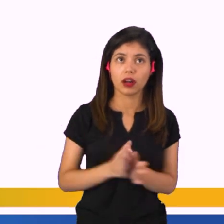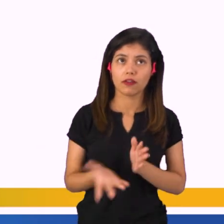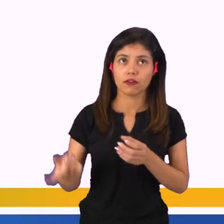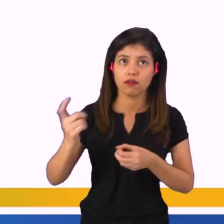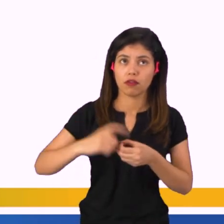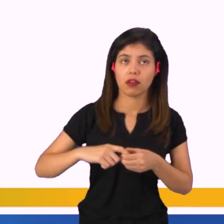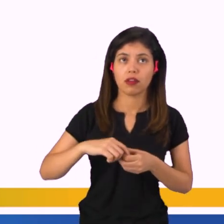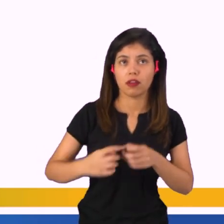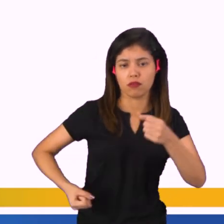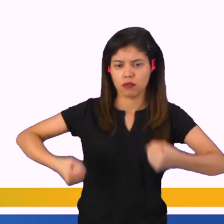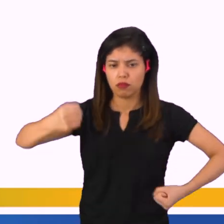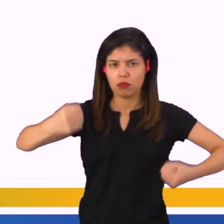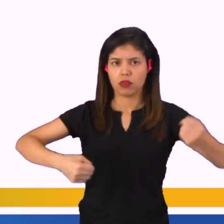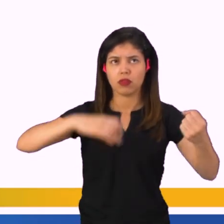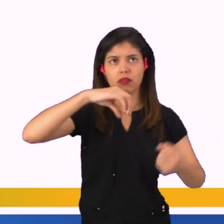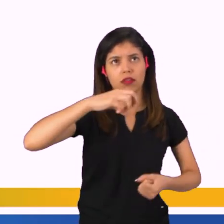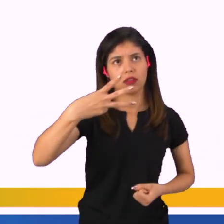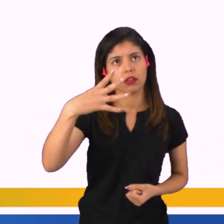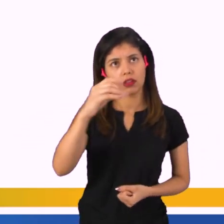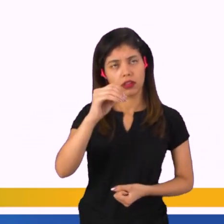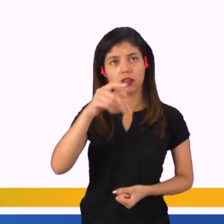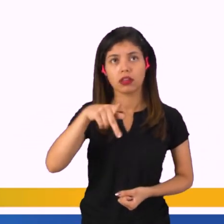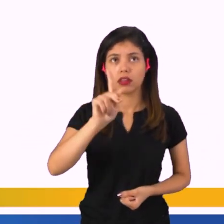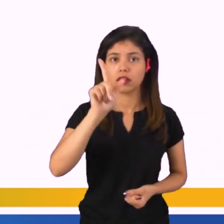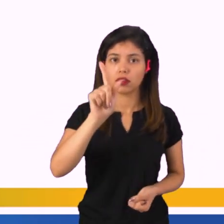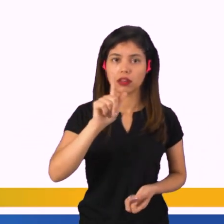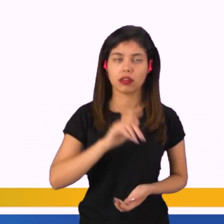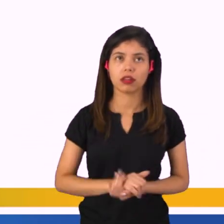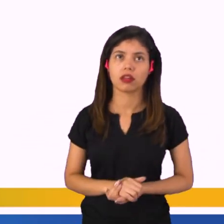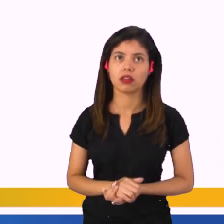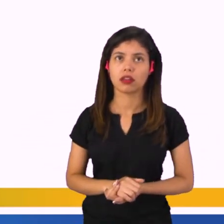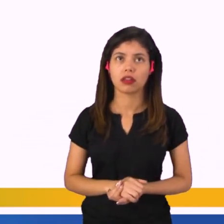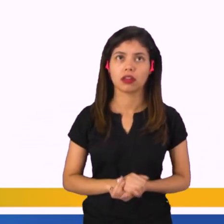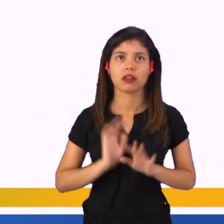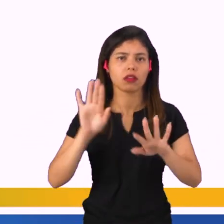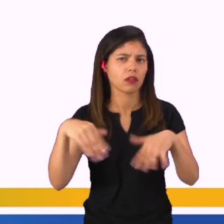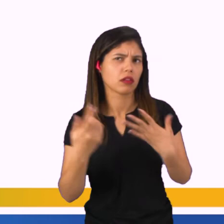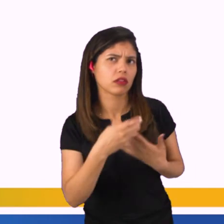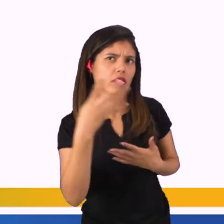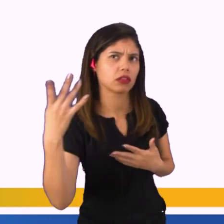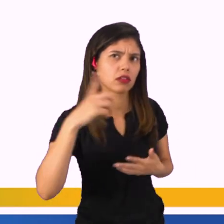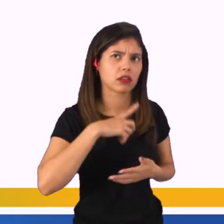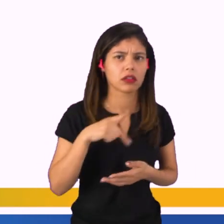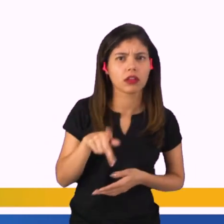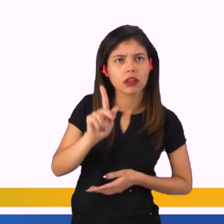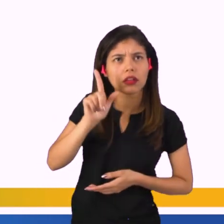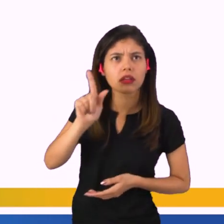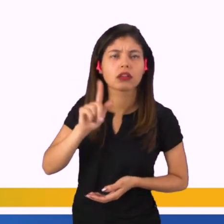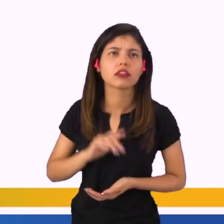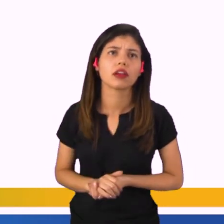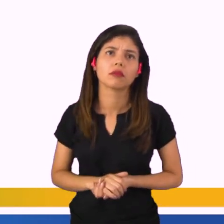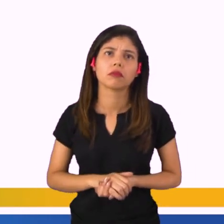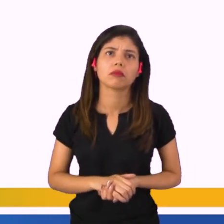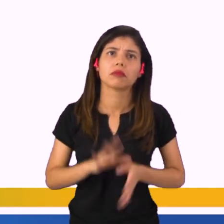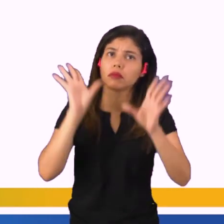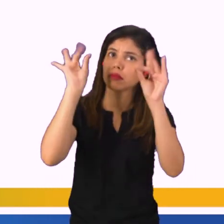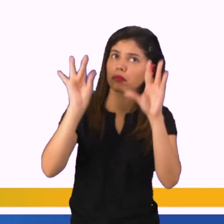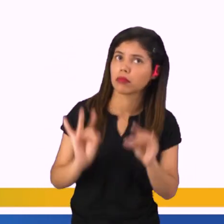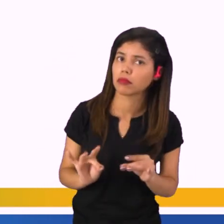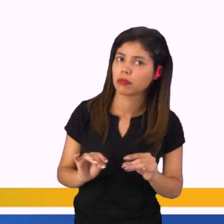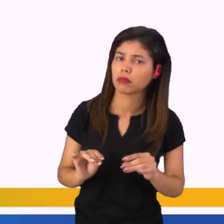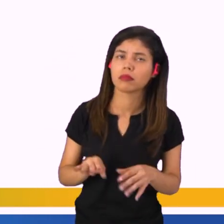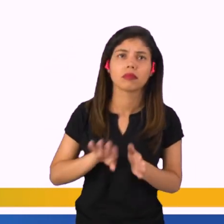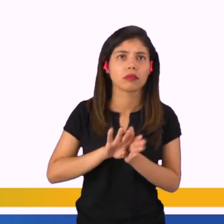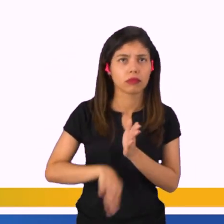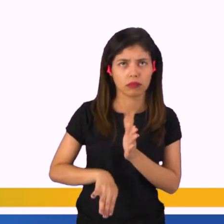descarregamento, restaram no caminhão 930 quilos de telha. Então, qual a quantidade em quilos